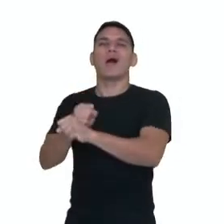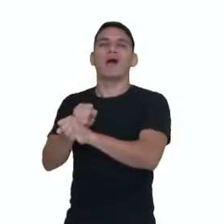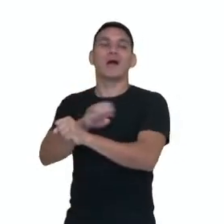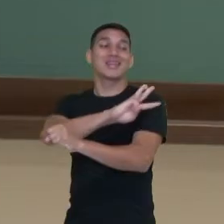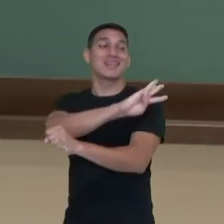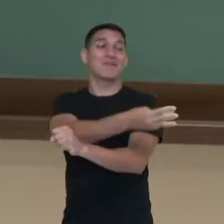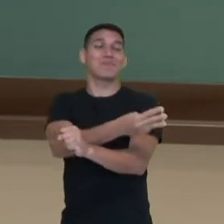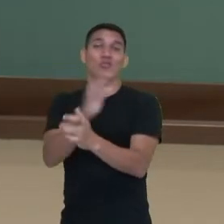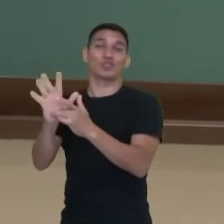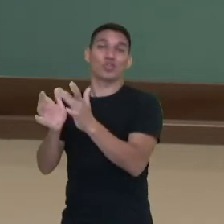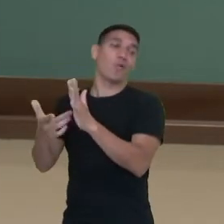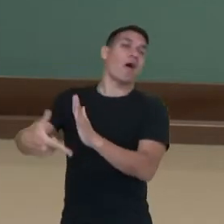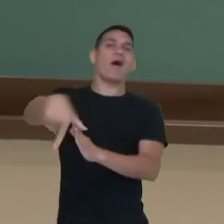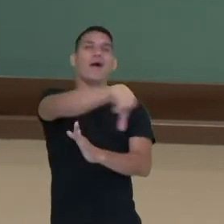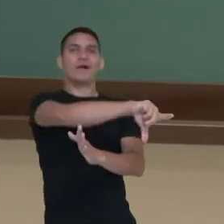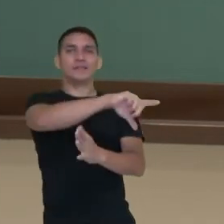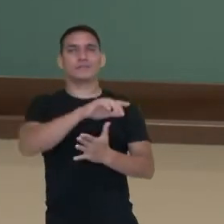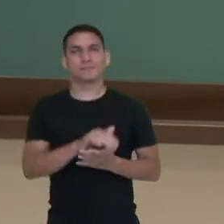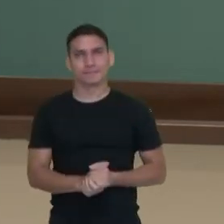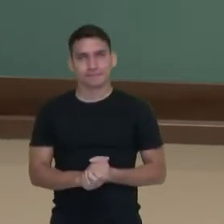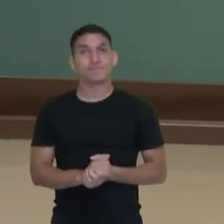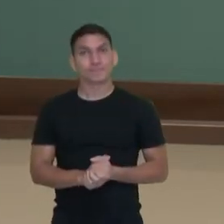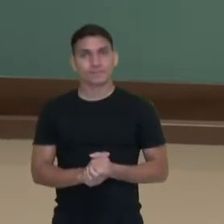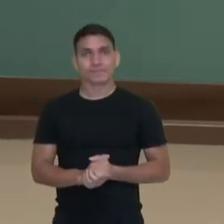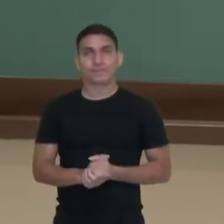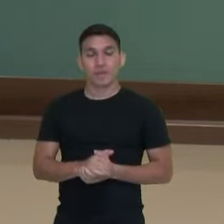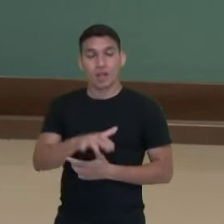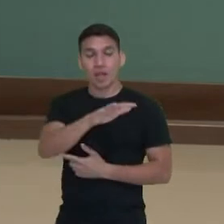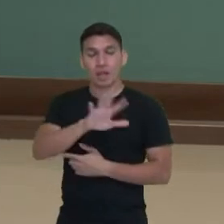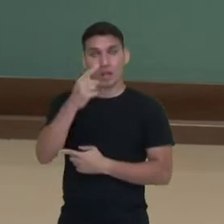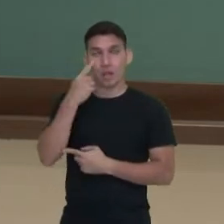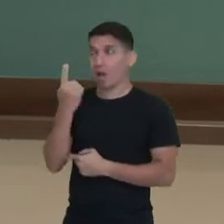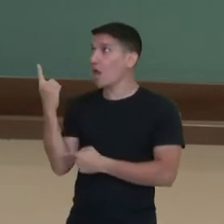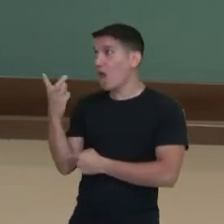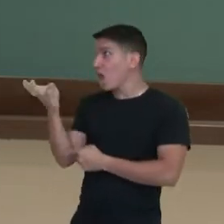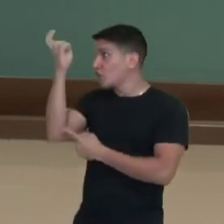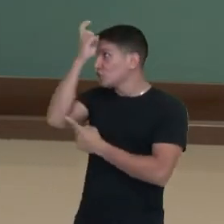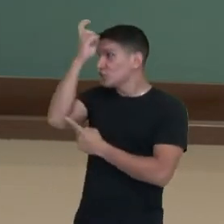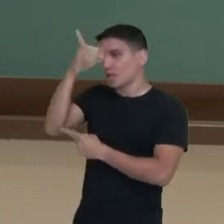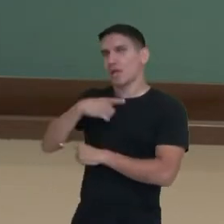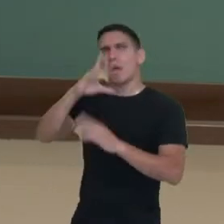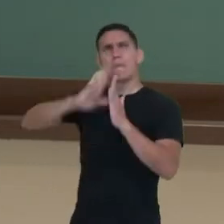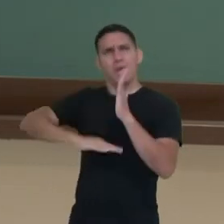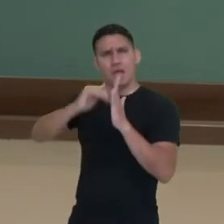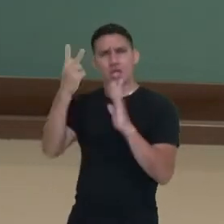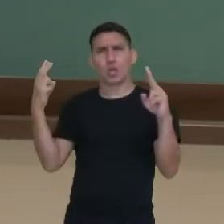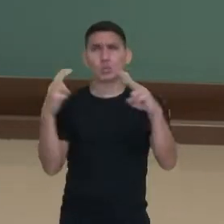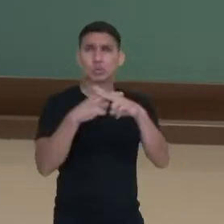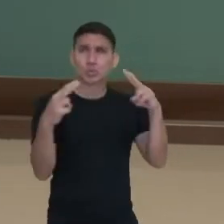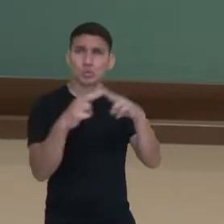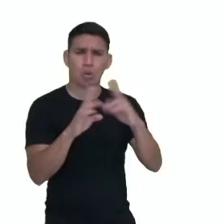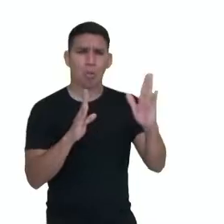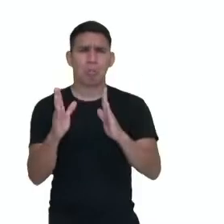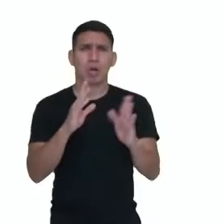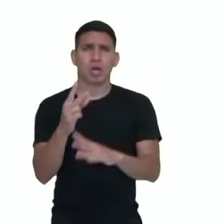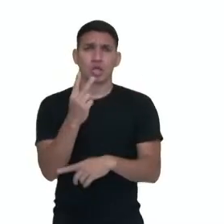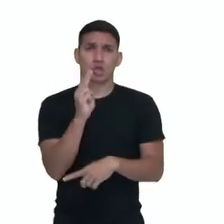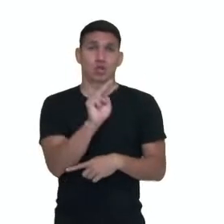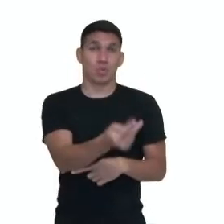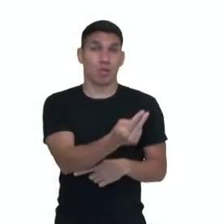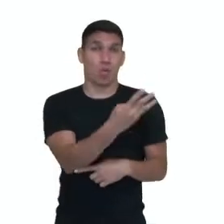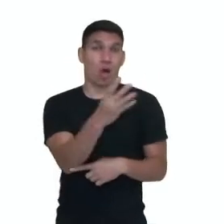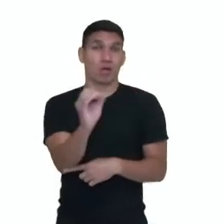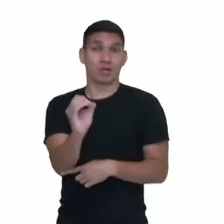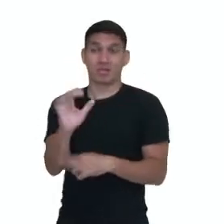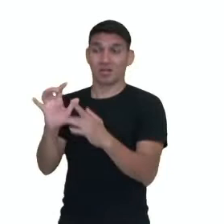3000 a.C. No Egito, por exemplo, há pinturas de lutas no período de